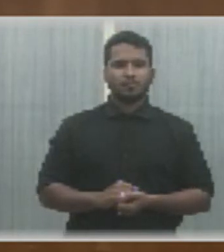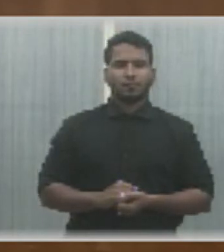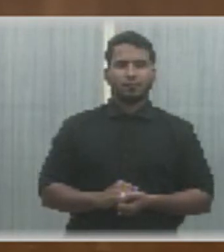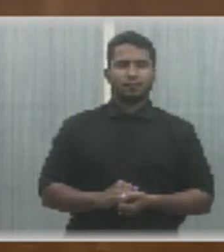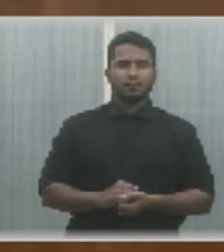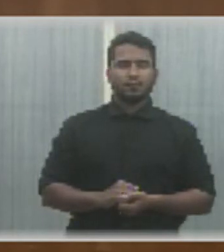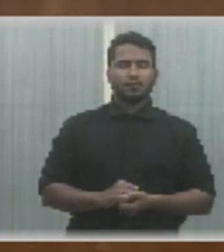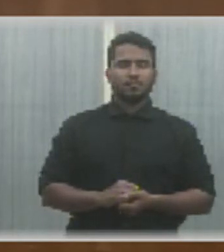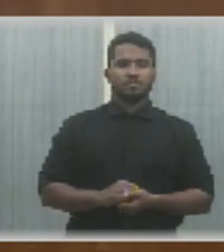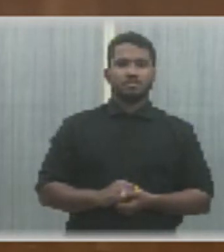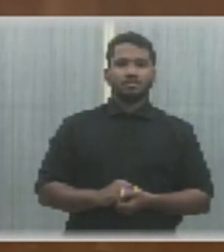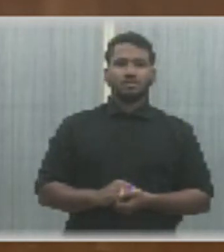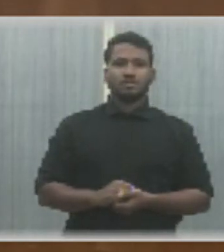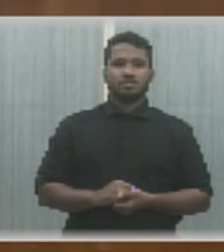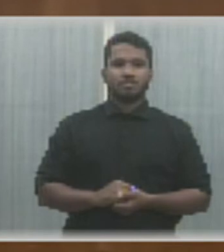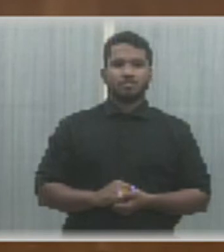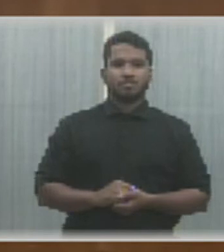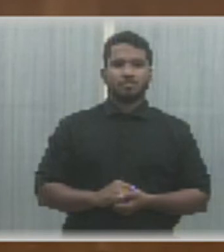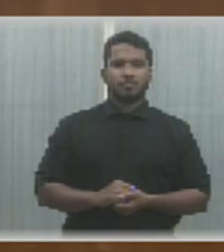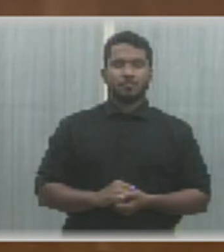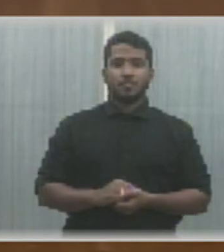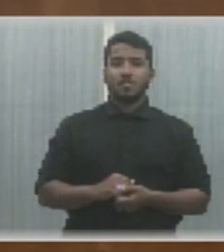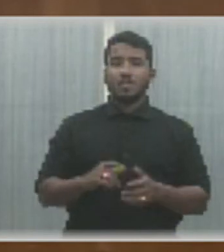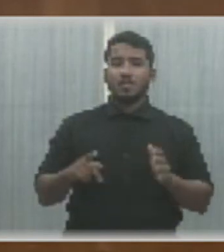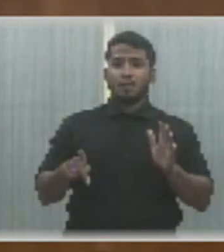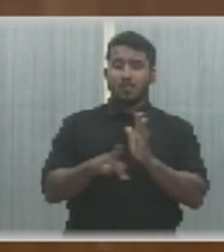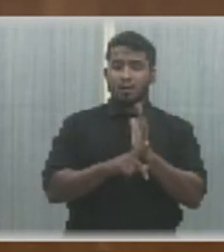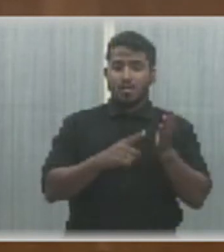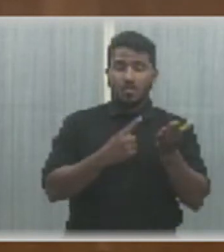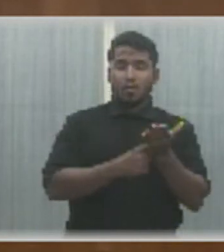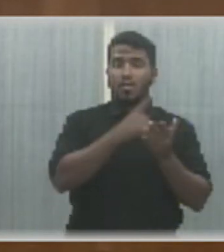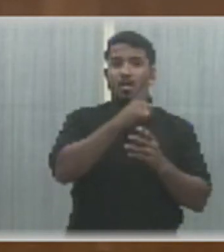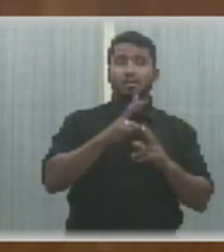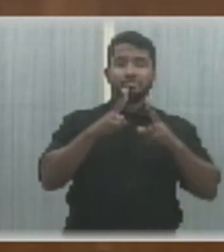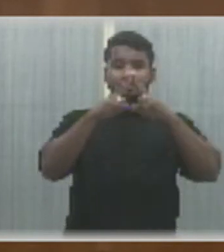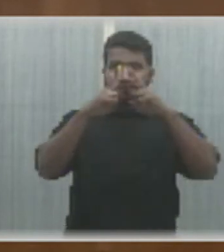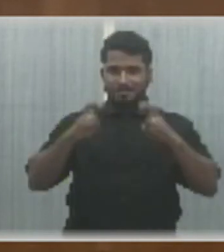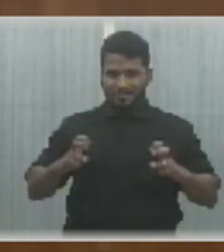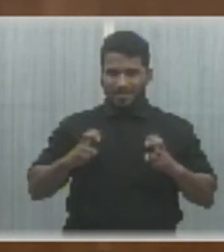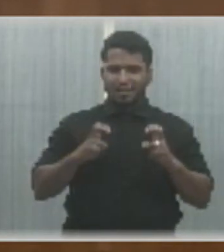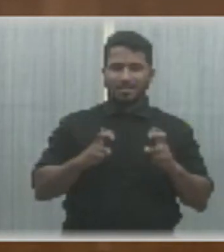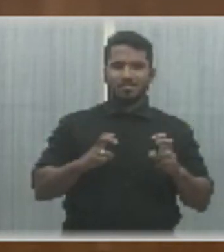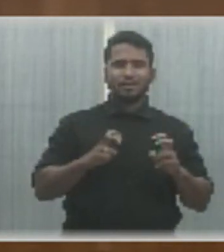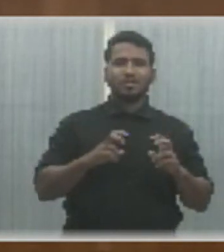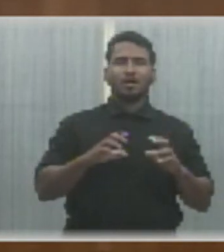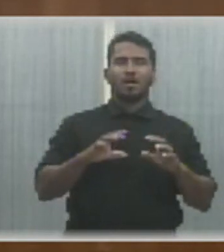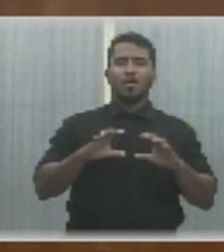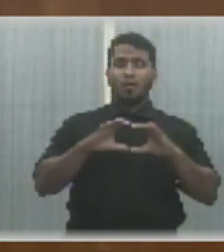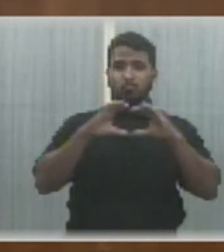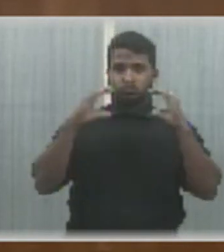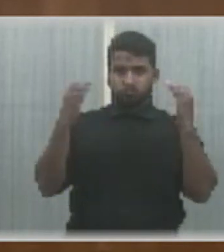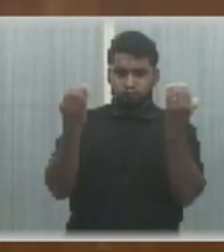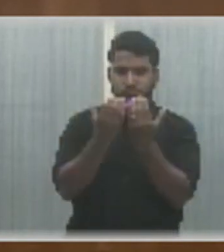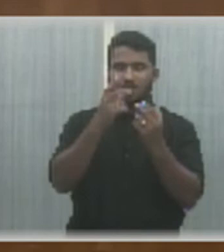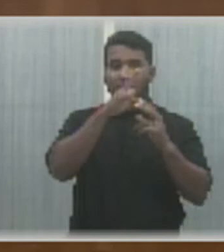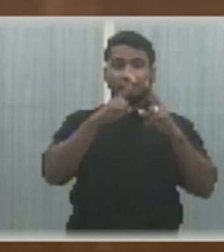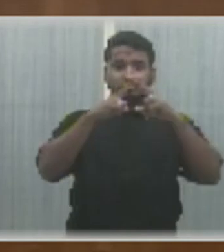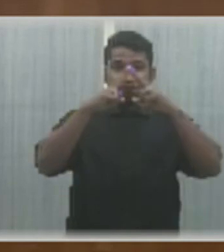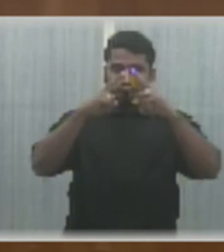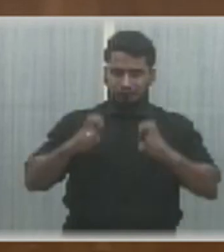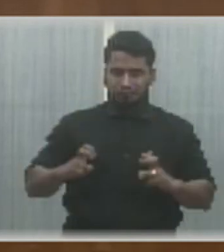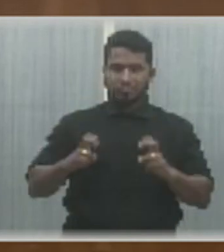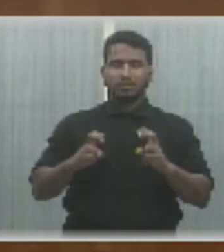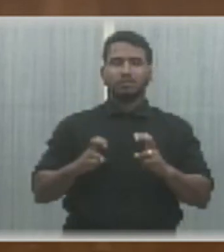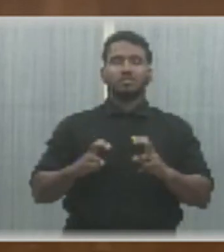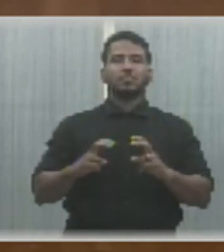tomada e adotada pela Convenção, pelo Acordo de Paris. Lembrando que no Acordo de Paris,